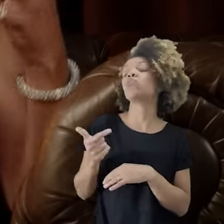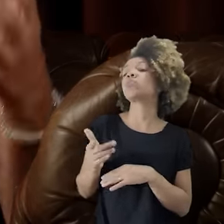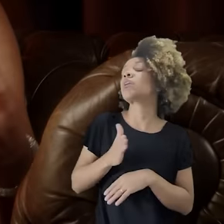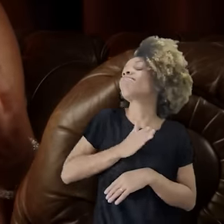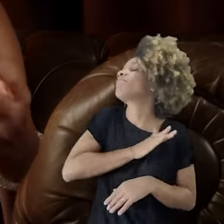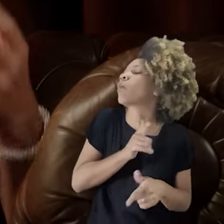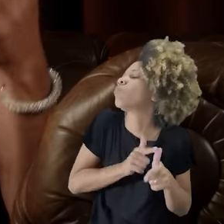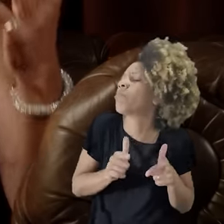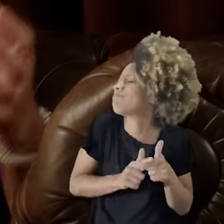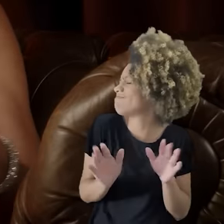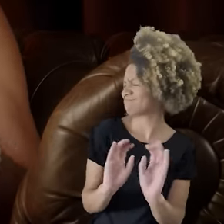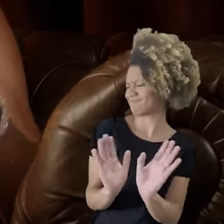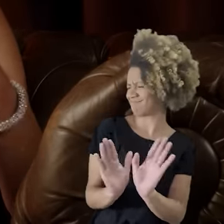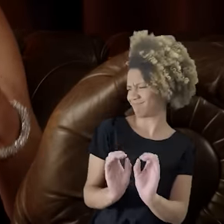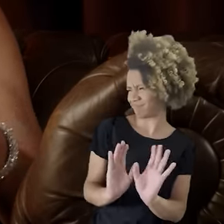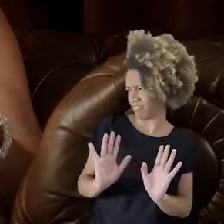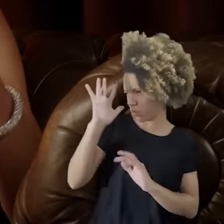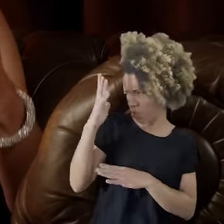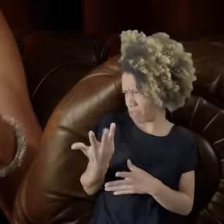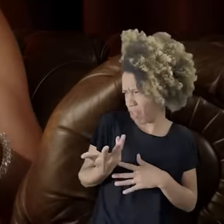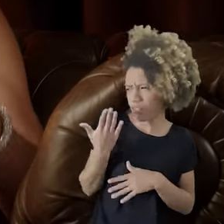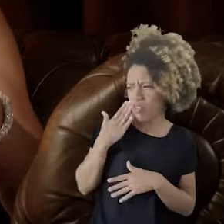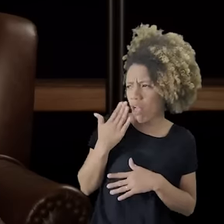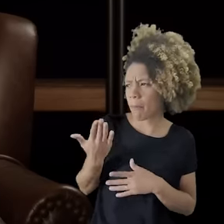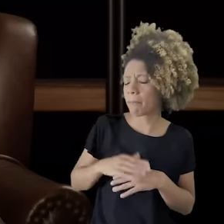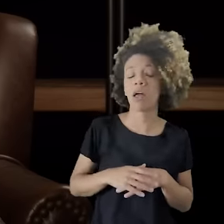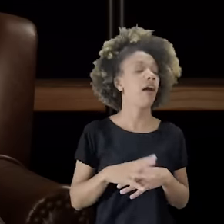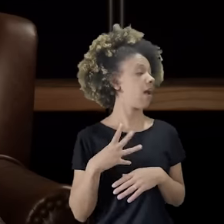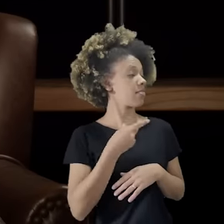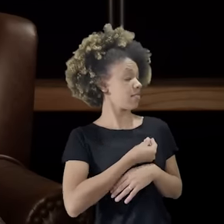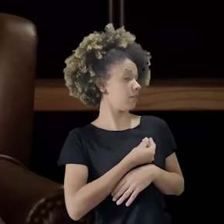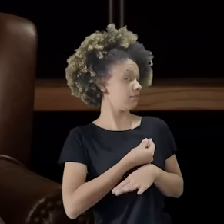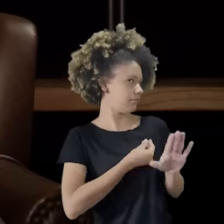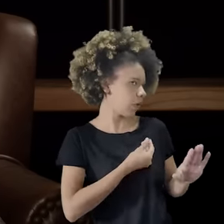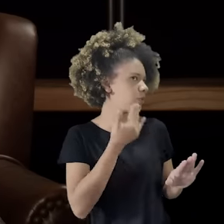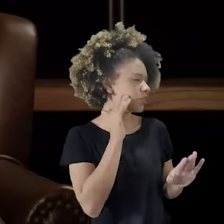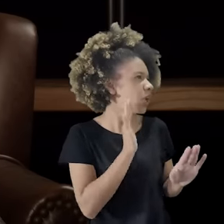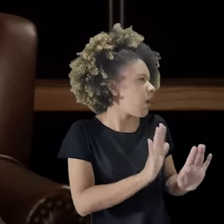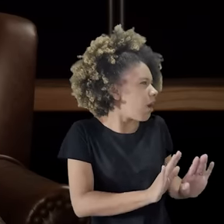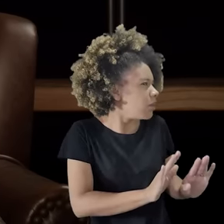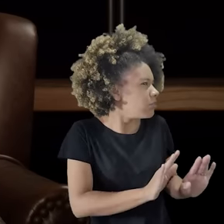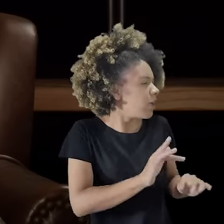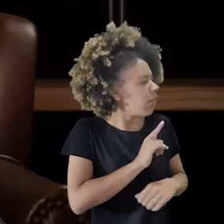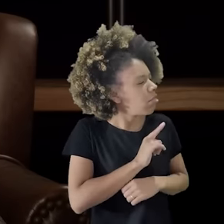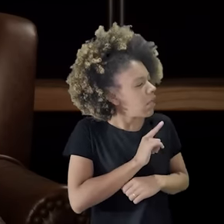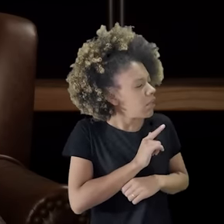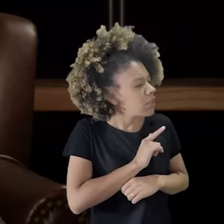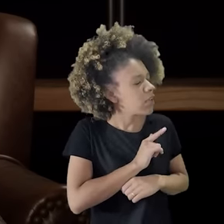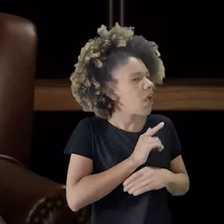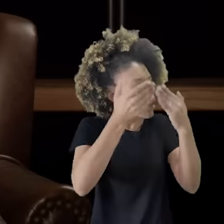eu não tenho esse problema de de sabe assim de a trans não necessariamente ela tem essa